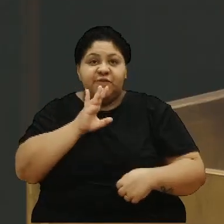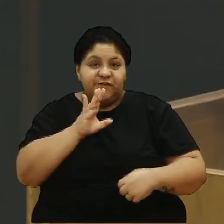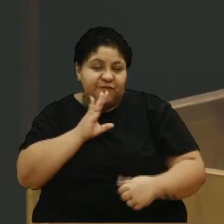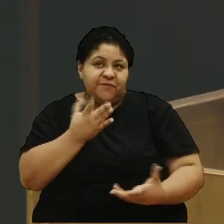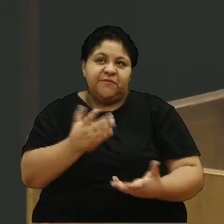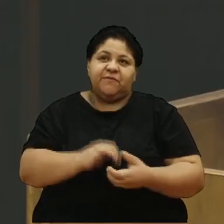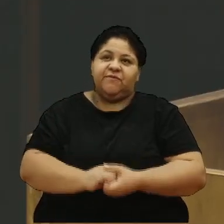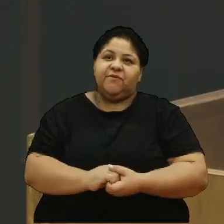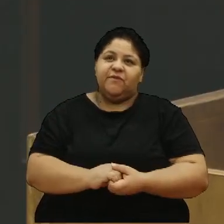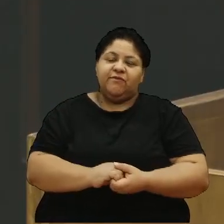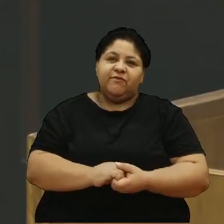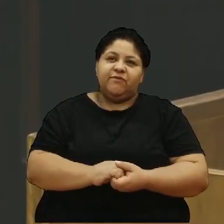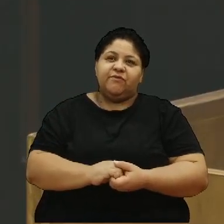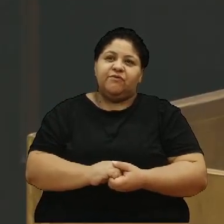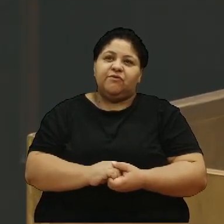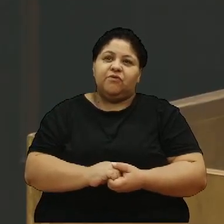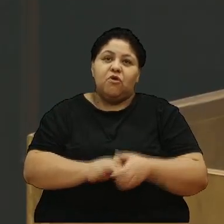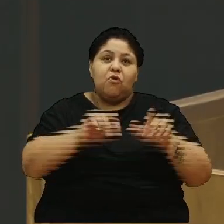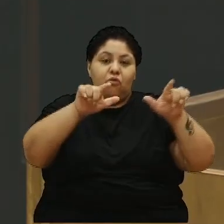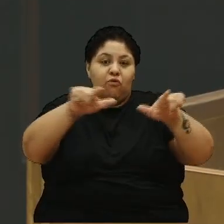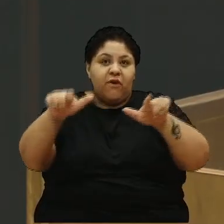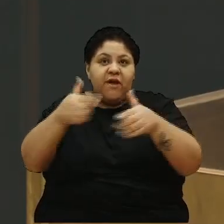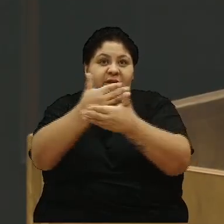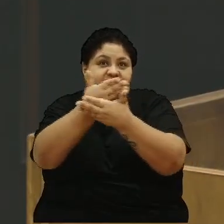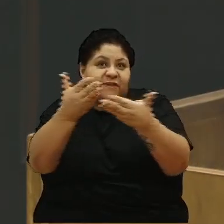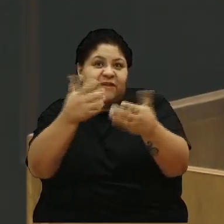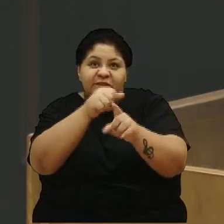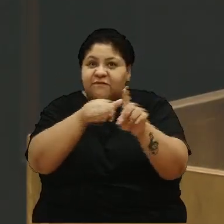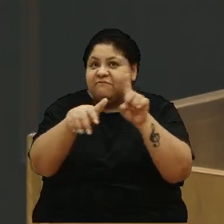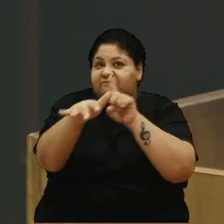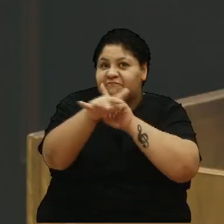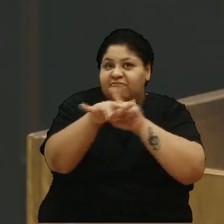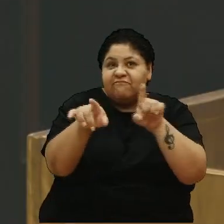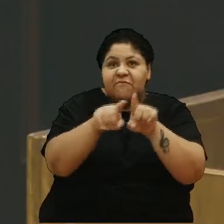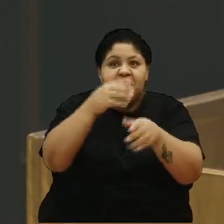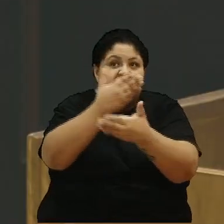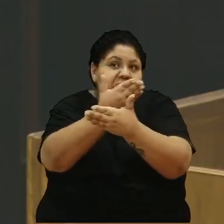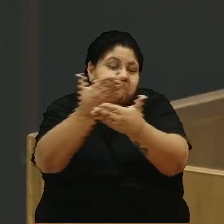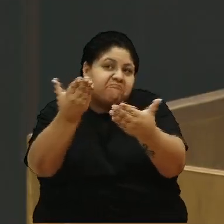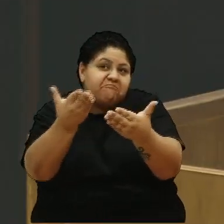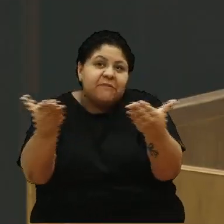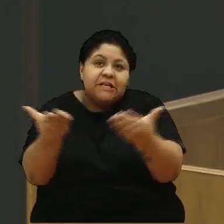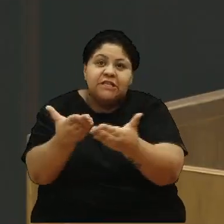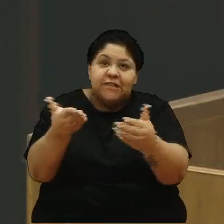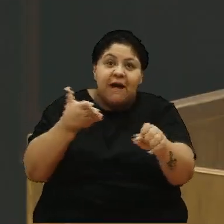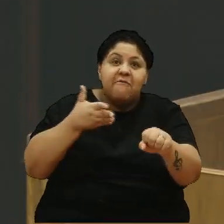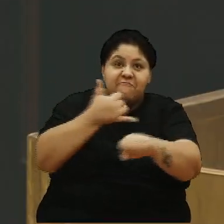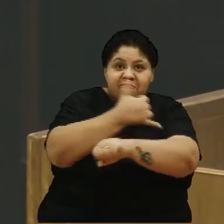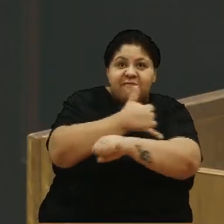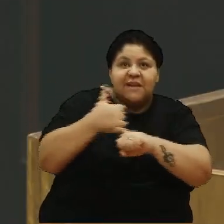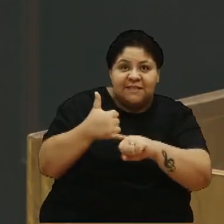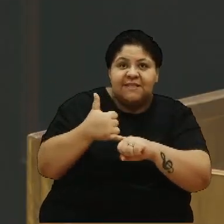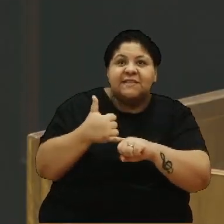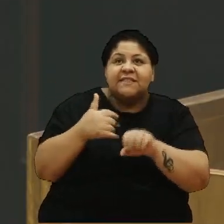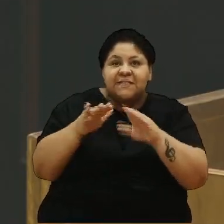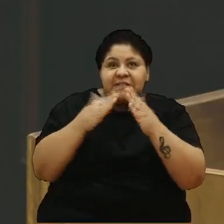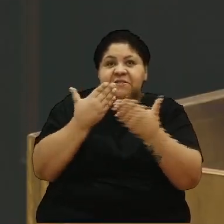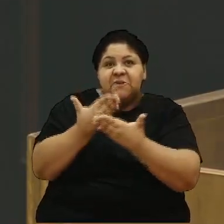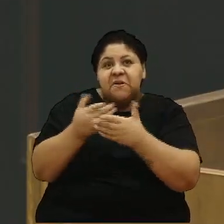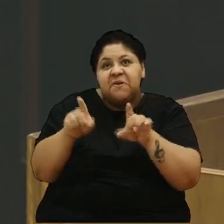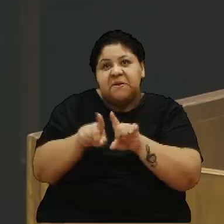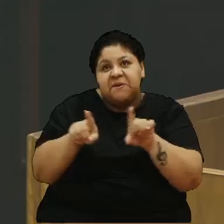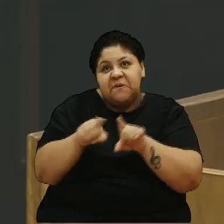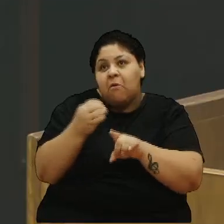ocupam lugares de destaque na sociedade. Talvez até tenha alguém aqui que já tenha passado por uma das escolinhas do Caritá, ou